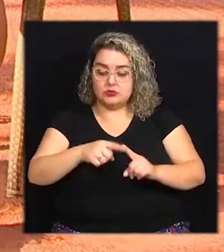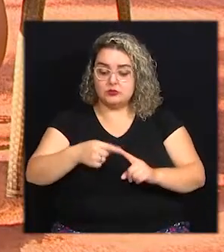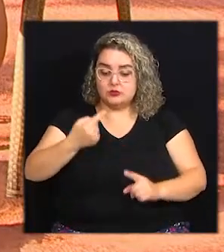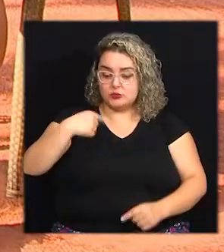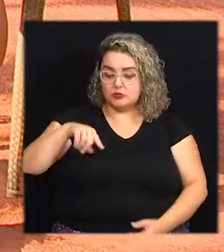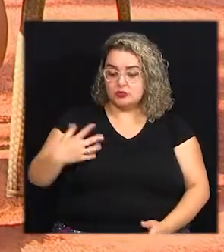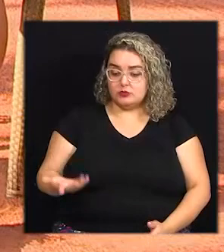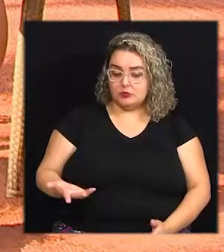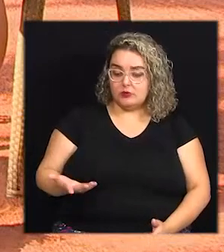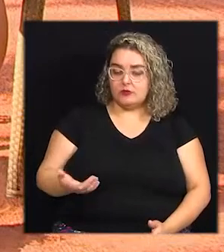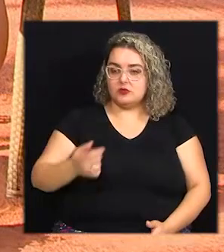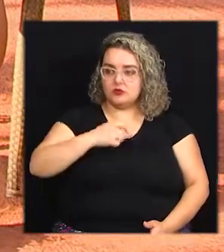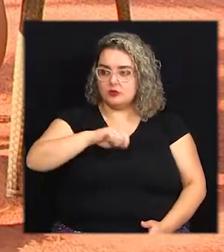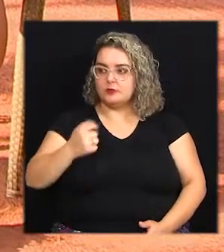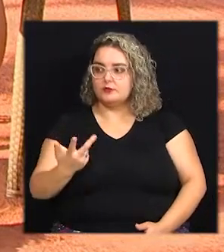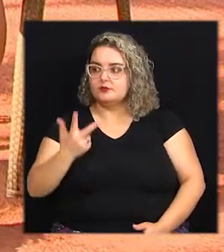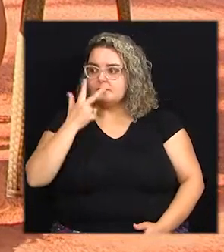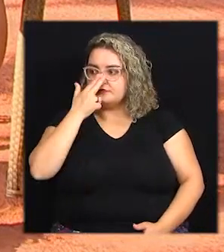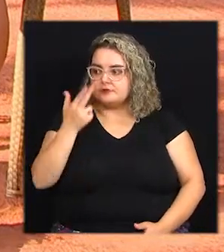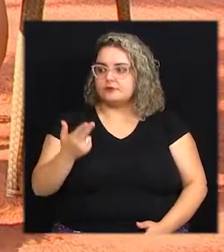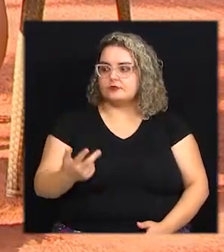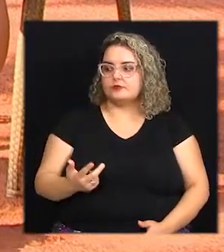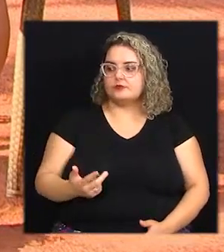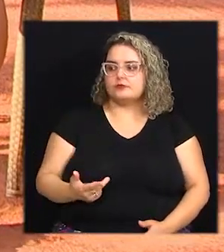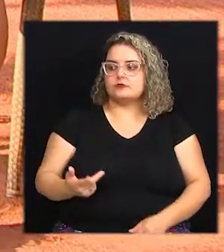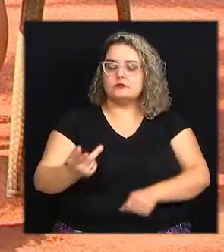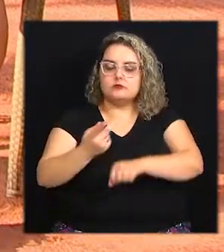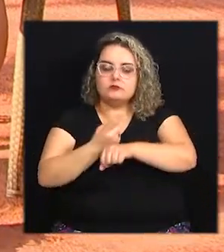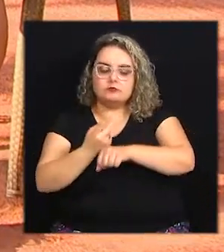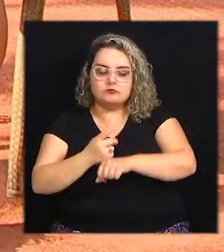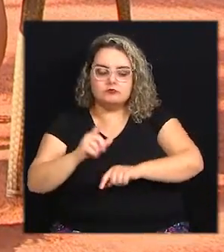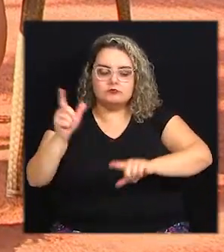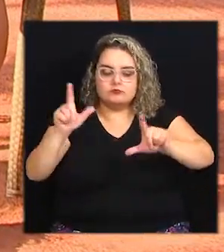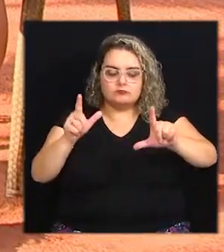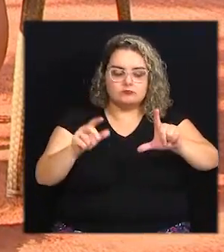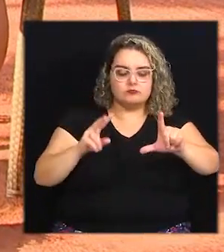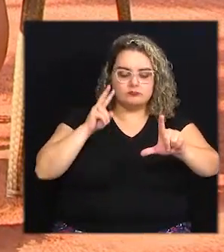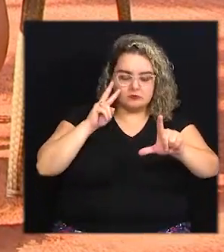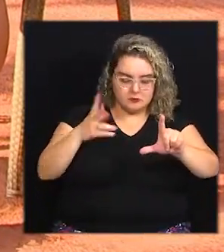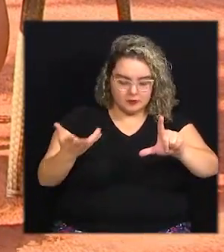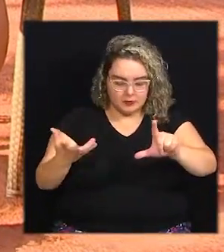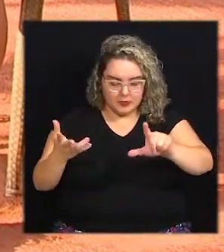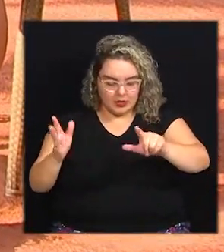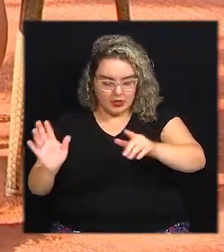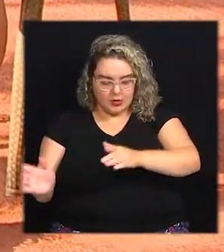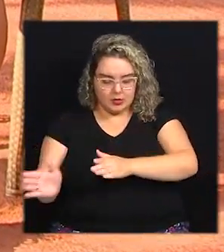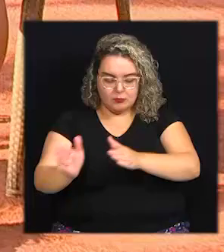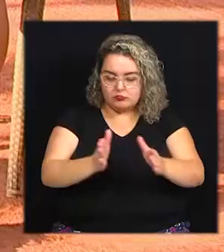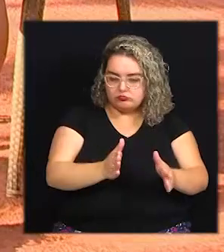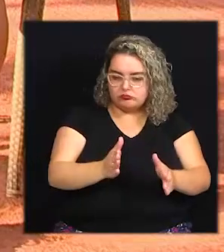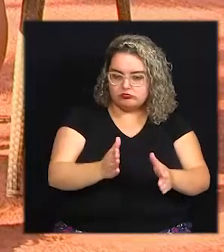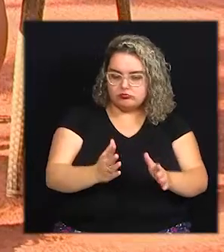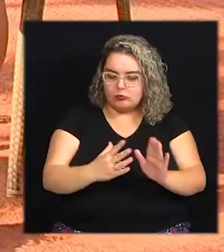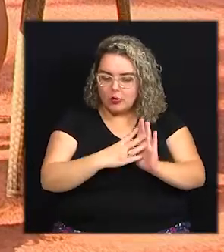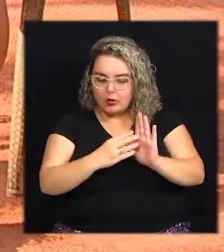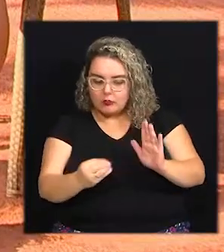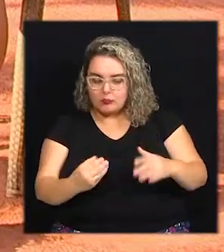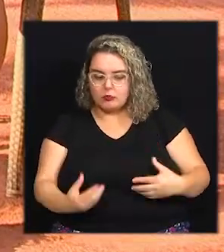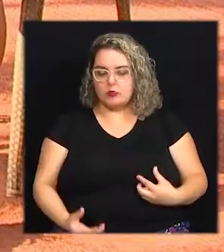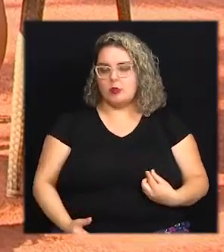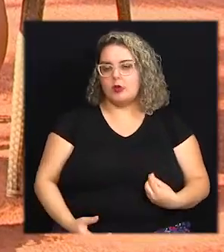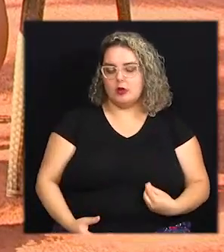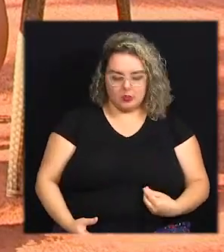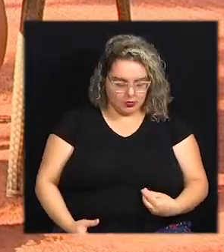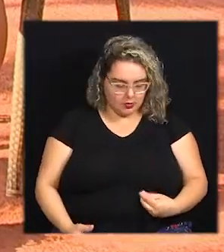quadra é parecido com algum deles? Você procura assistir esses melhores e ir por um caminho parecido, Matheus? Cara,